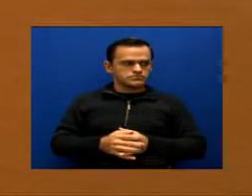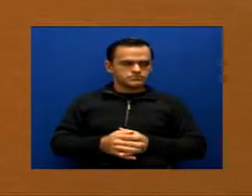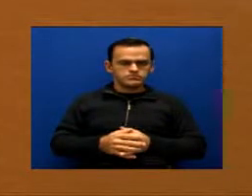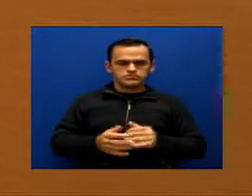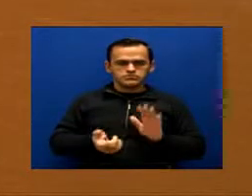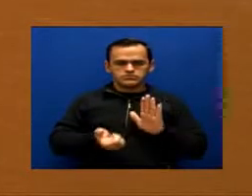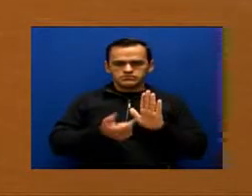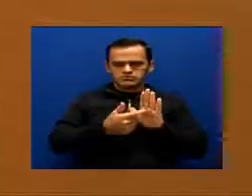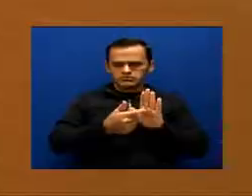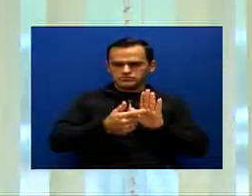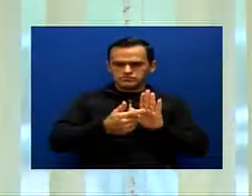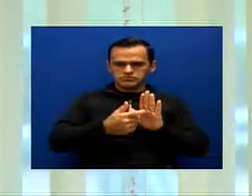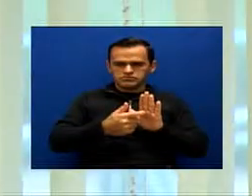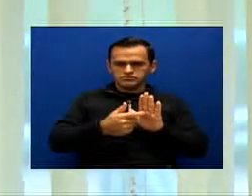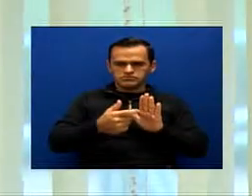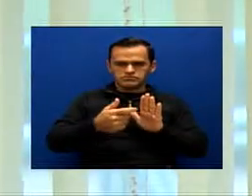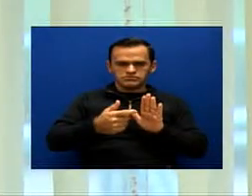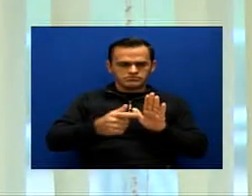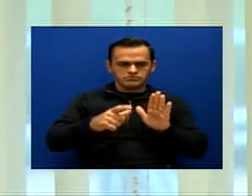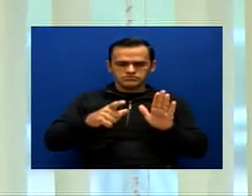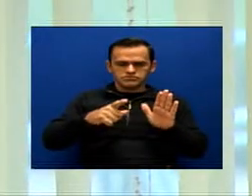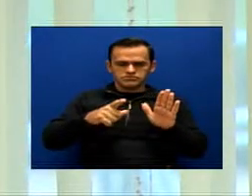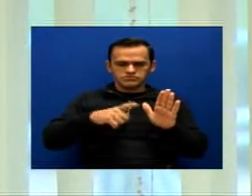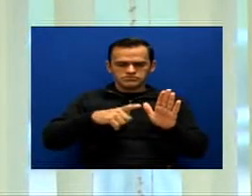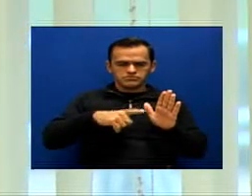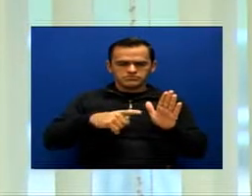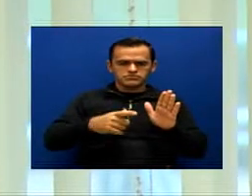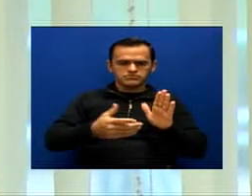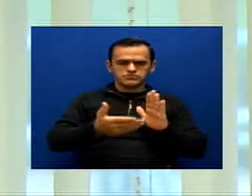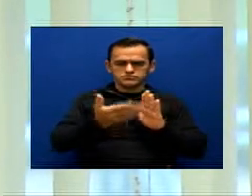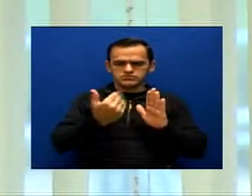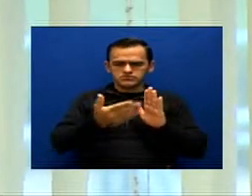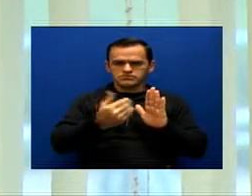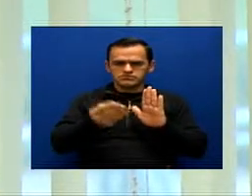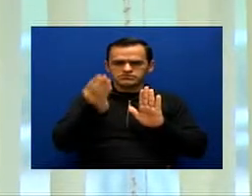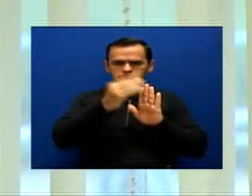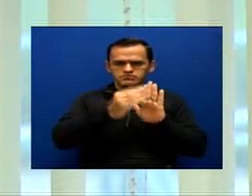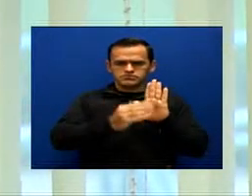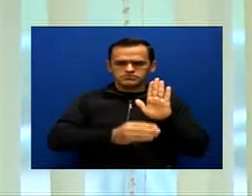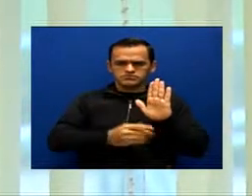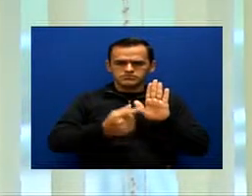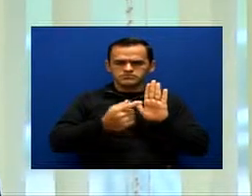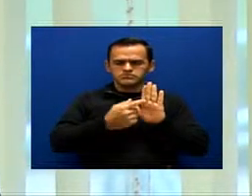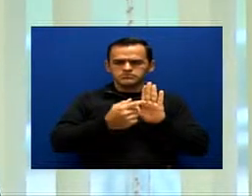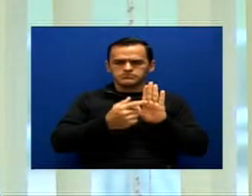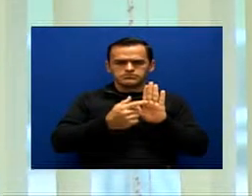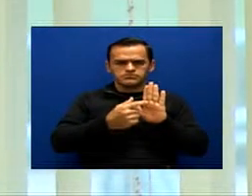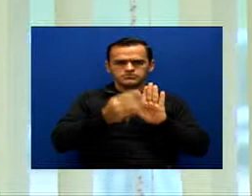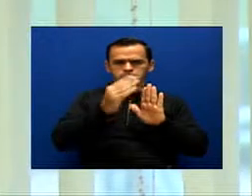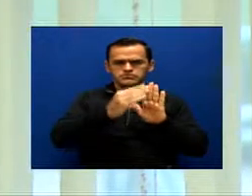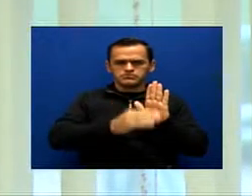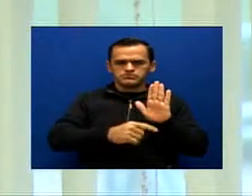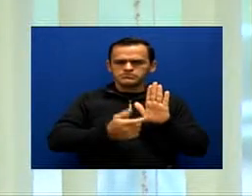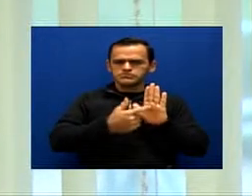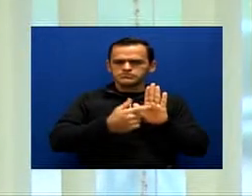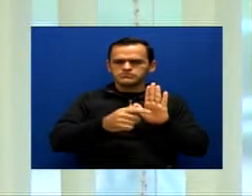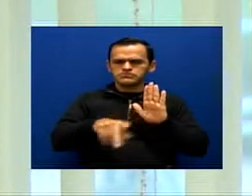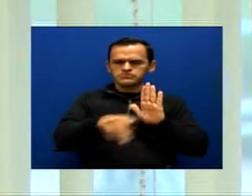Esses conceitos que eu falei, eles estão bem documentados numa escala, psiquiátrica chamada escala de Kinsey.